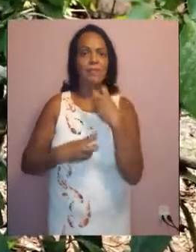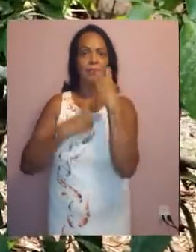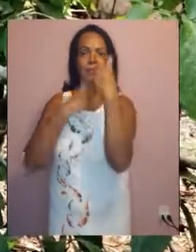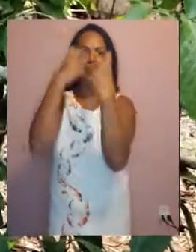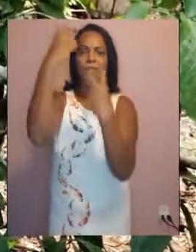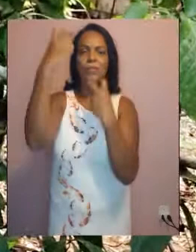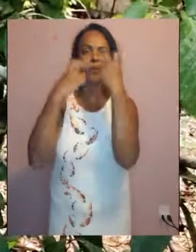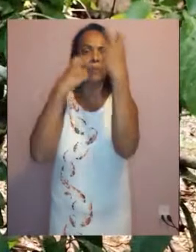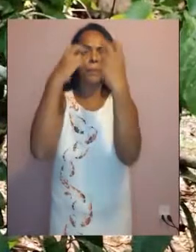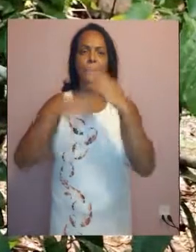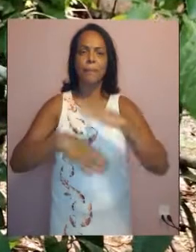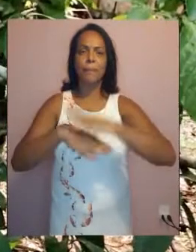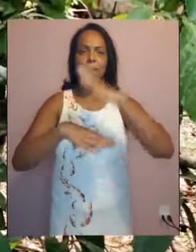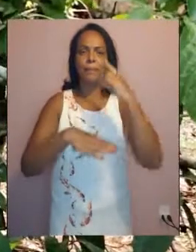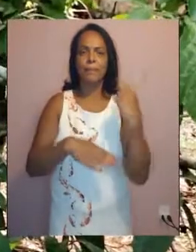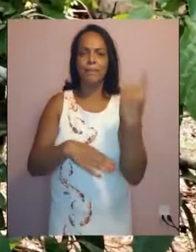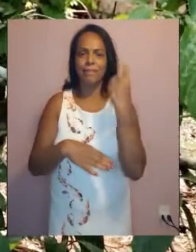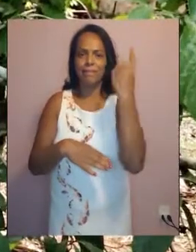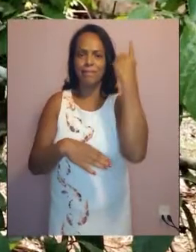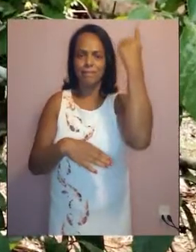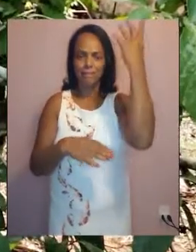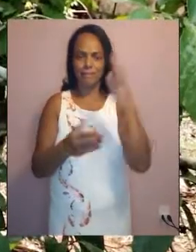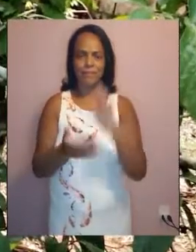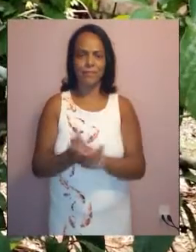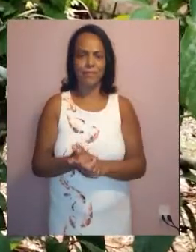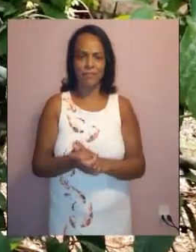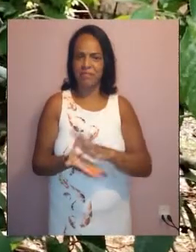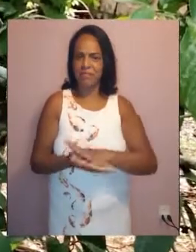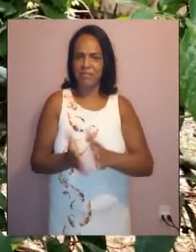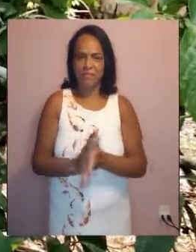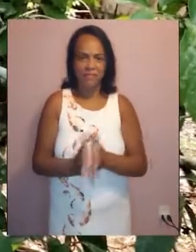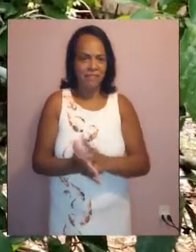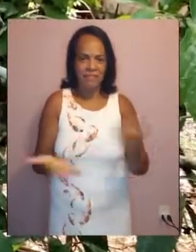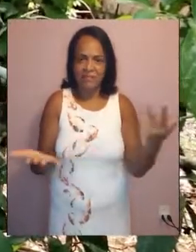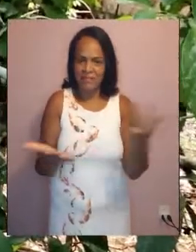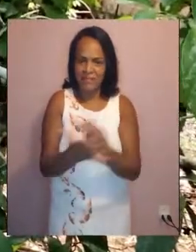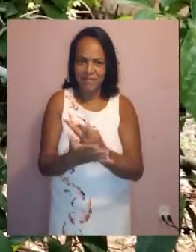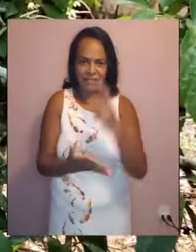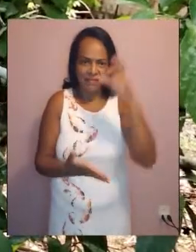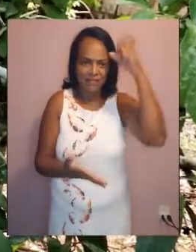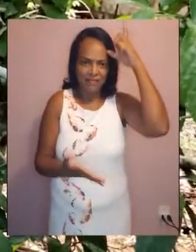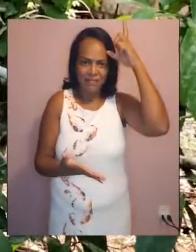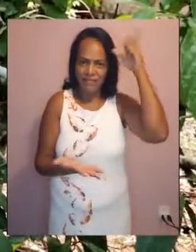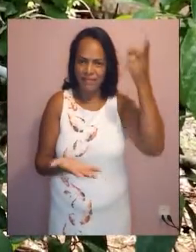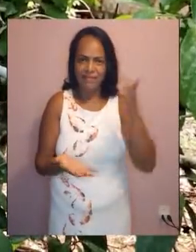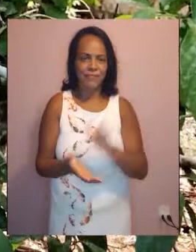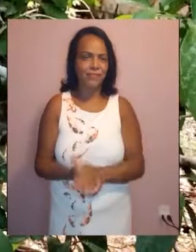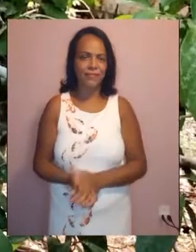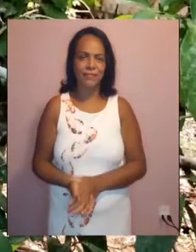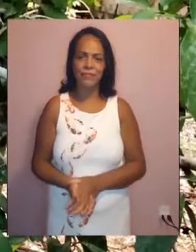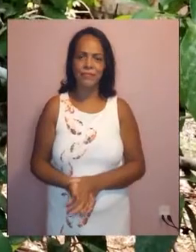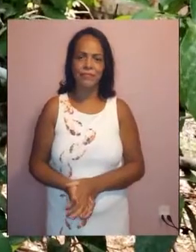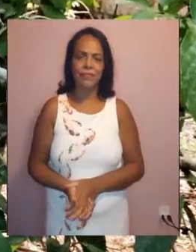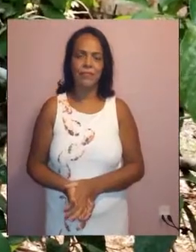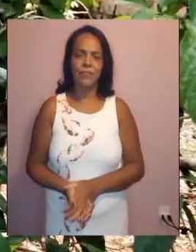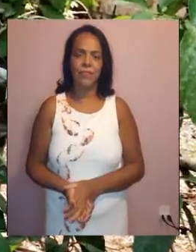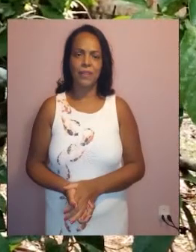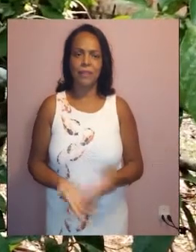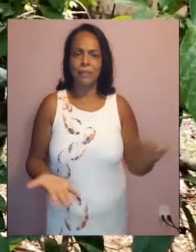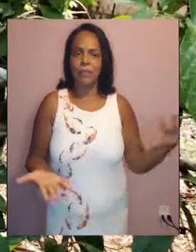nada de demônio, né? Aí ele disse que de repente